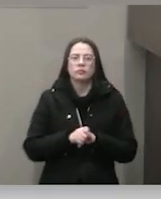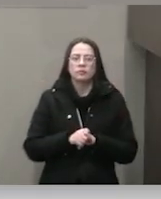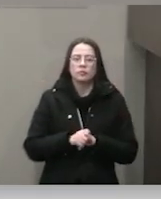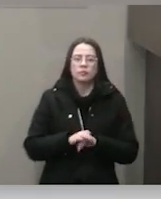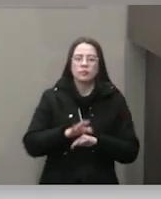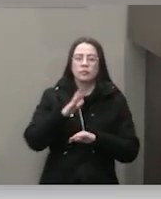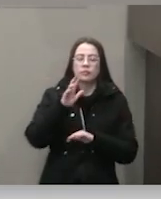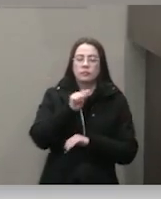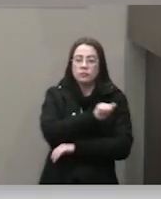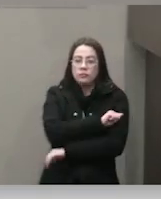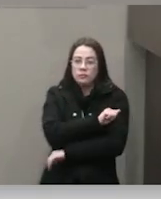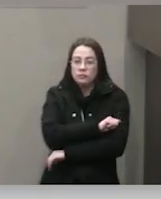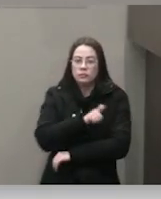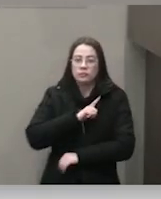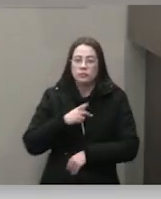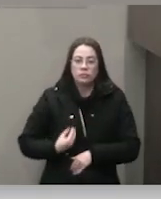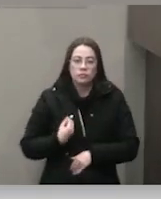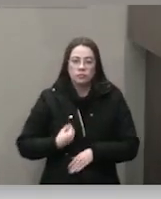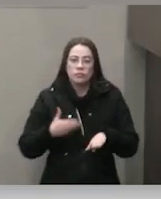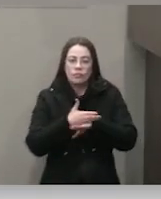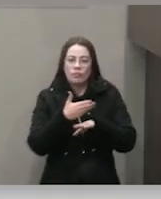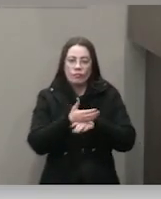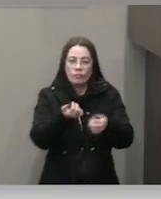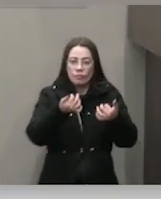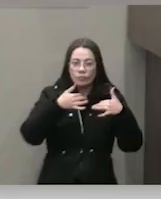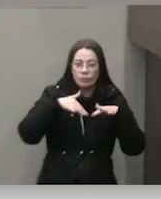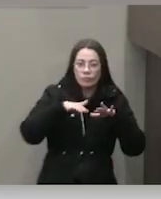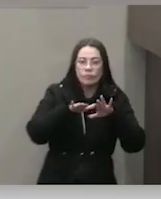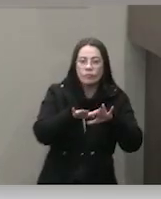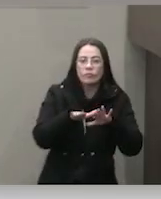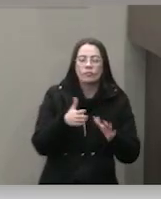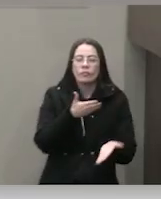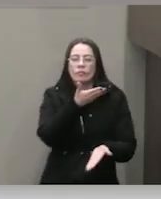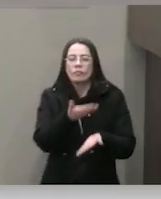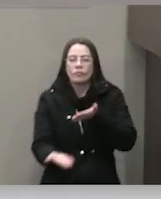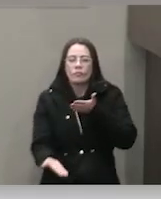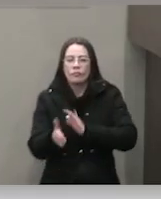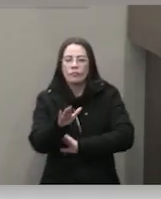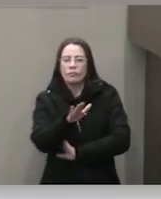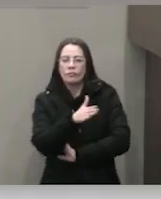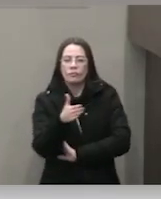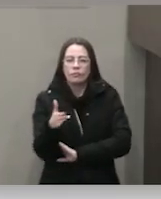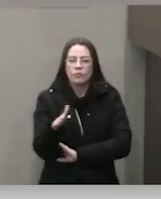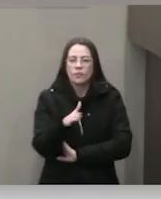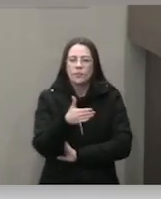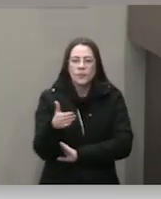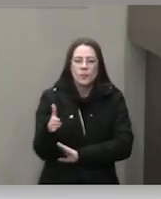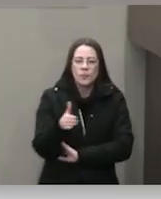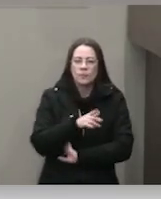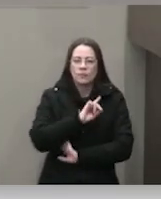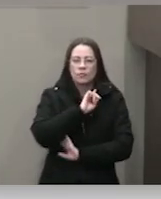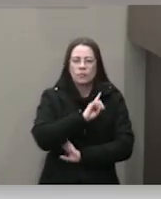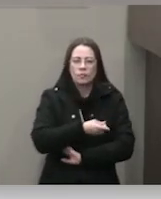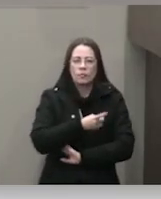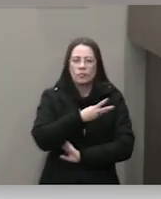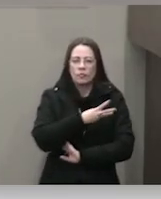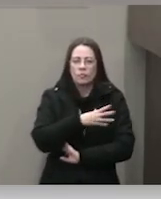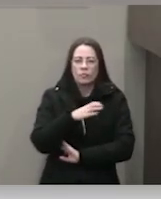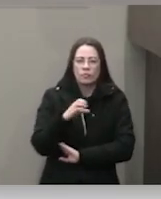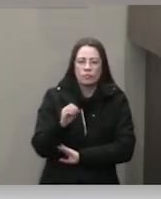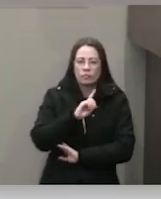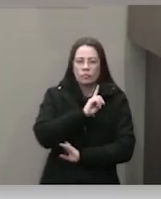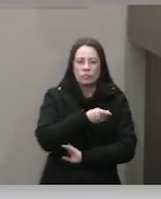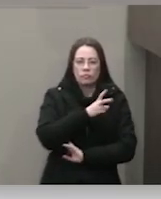inclusão, vereadora Regina. Isso é uma perda mais ou menos, meus colegas, de R$ 1.300 a